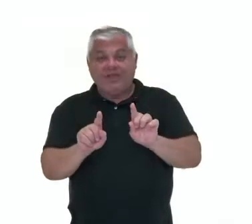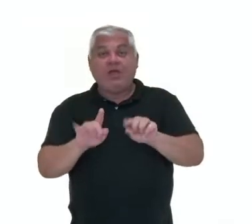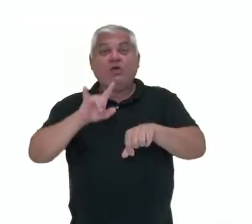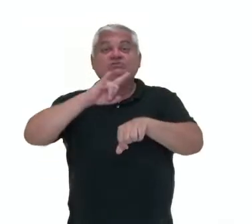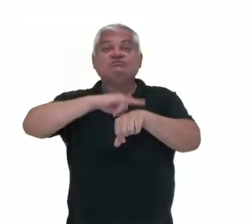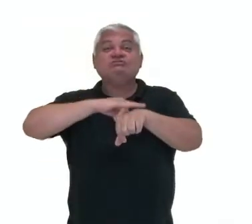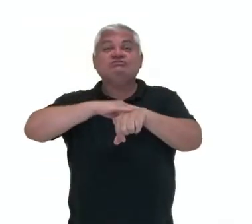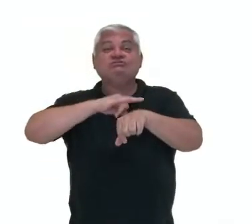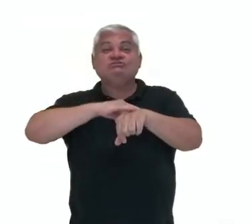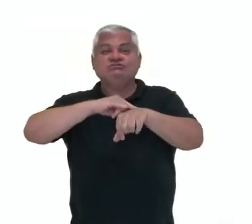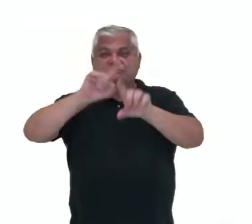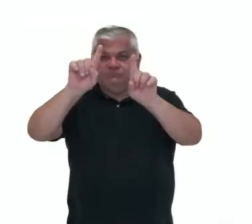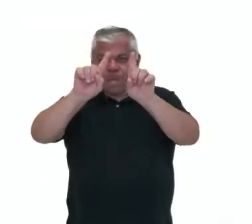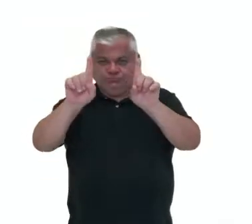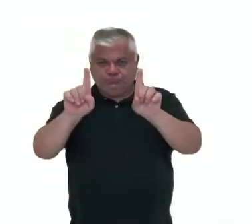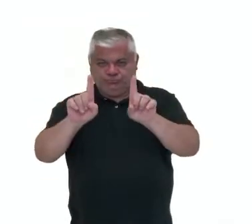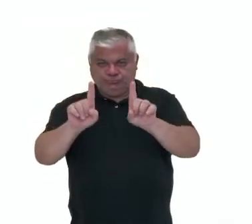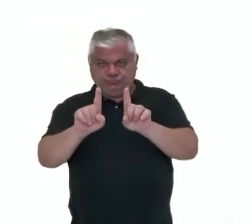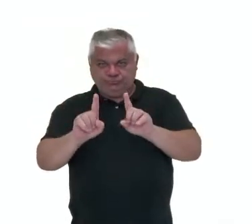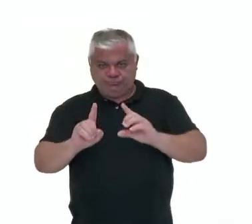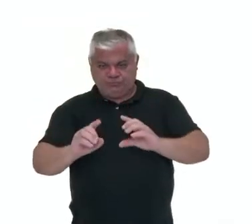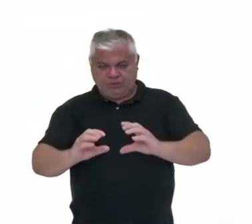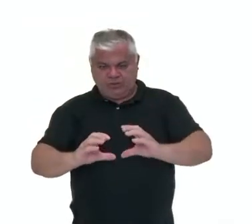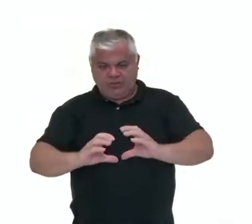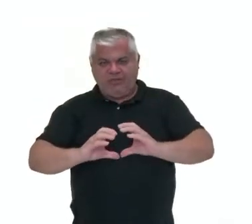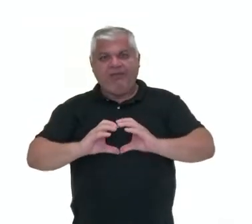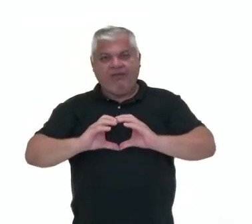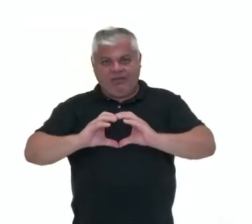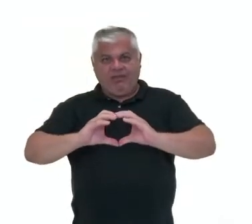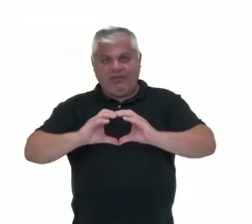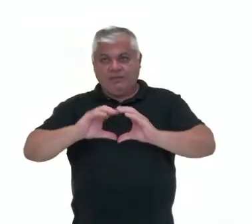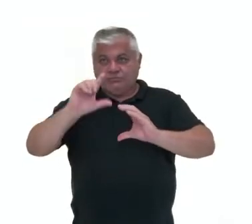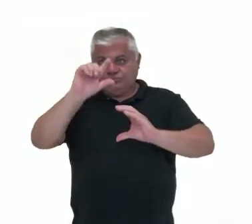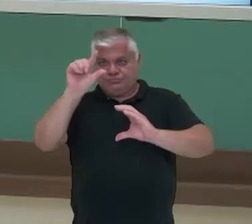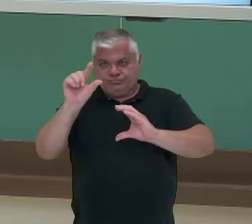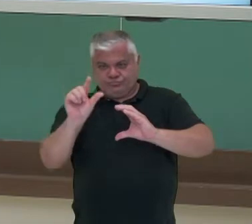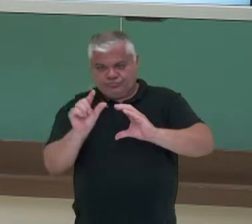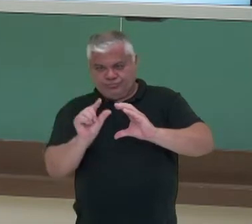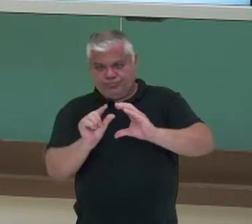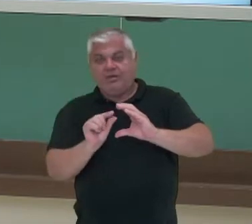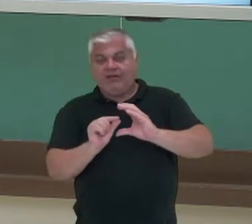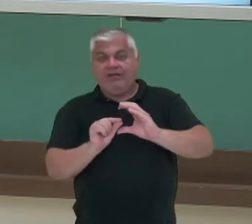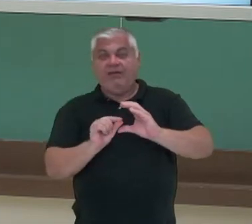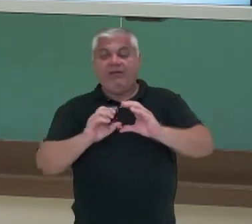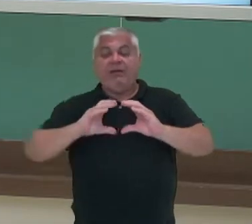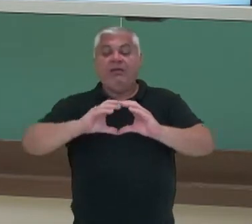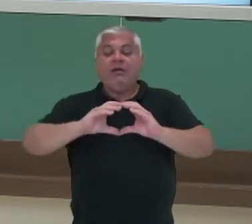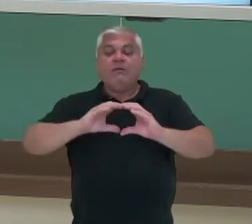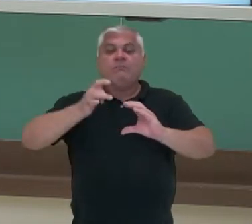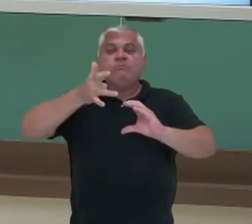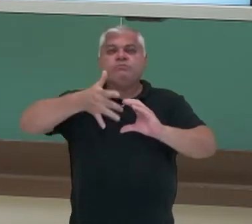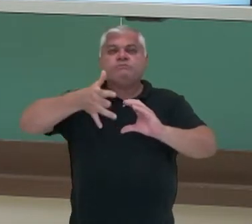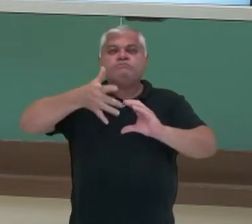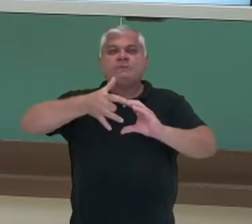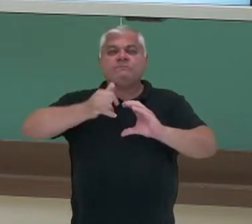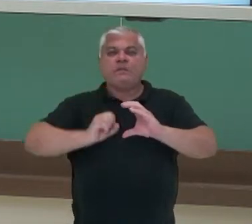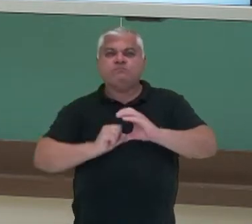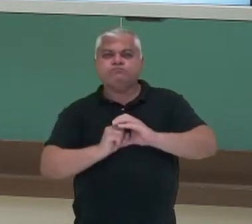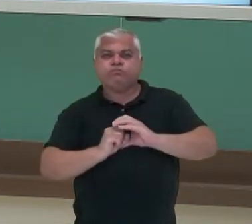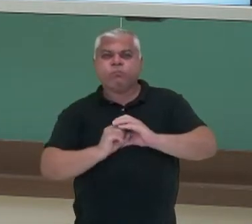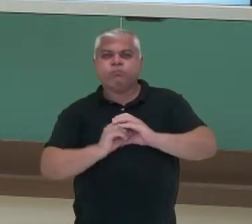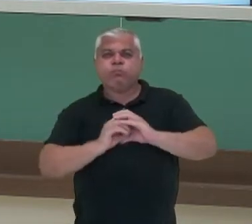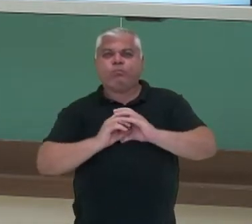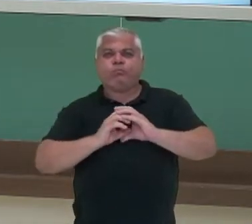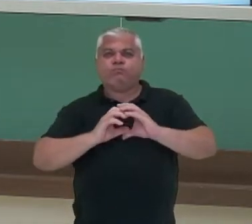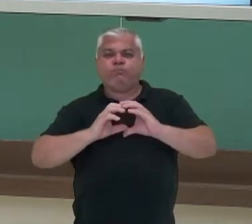formação. Desce pelo ureter. São dois, ok? E aí cai, então, nesta bexiga